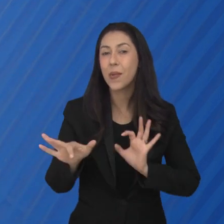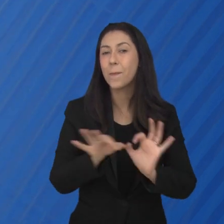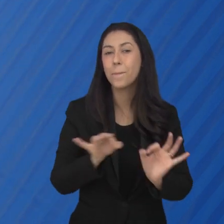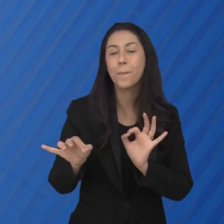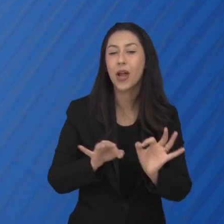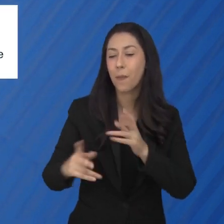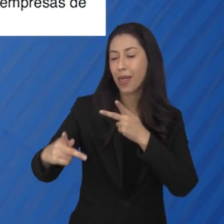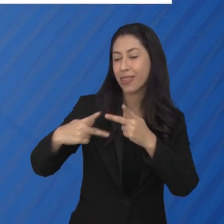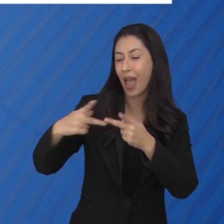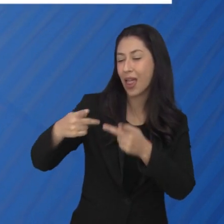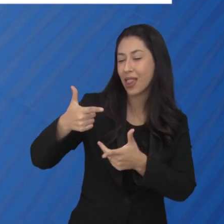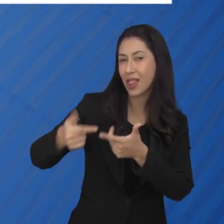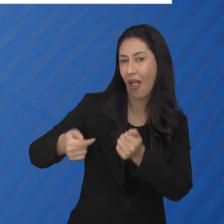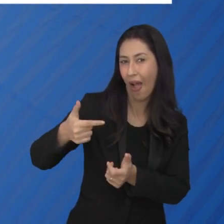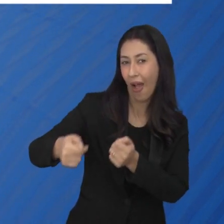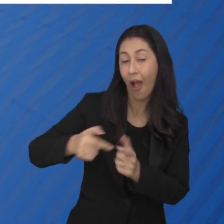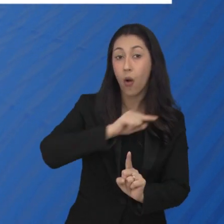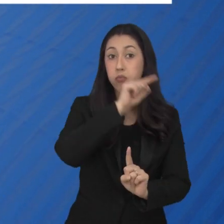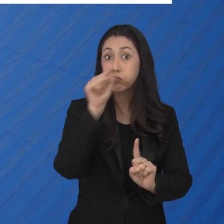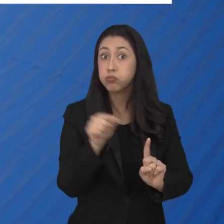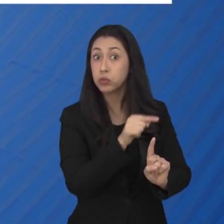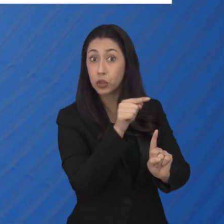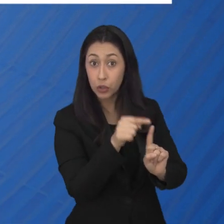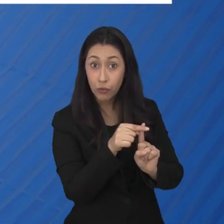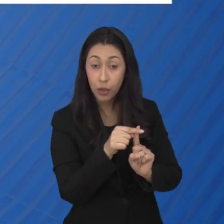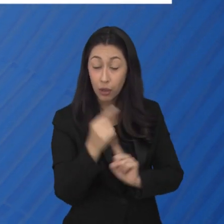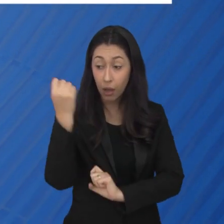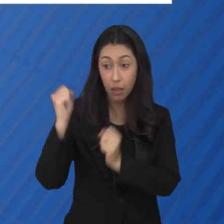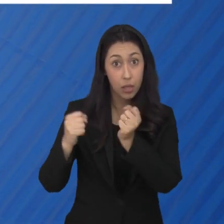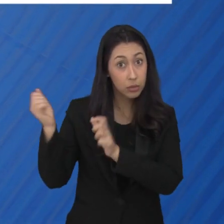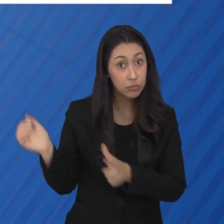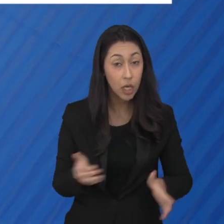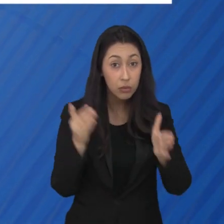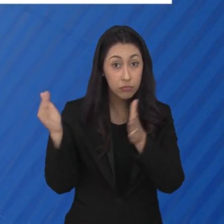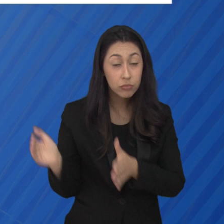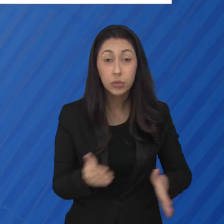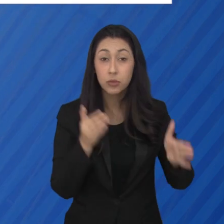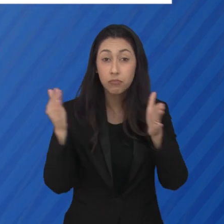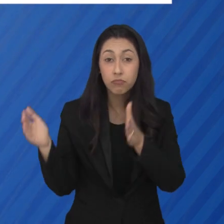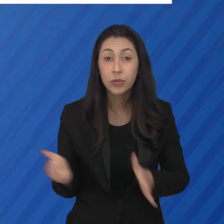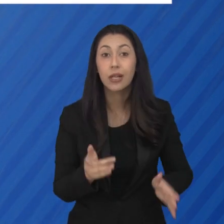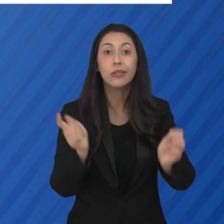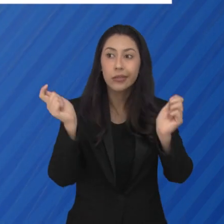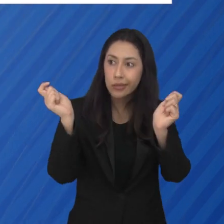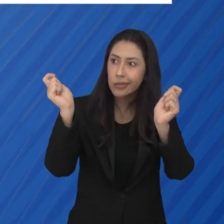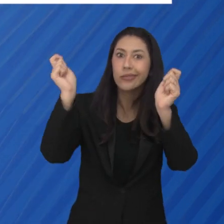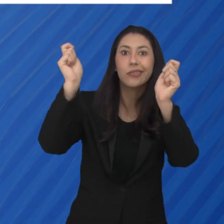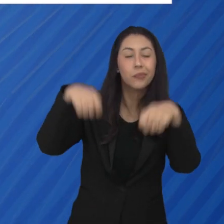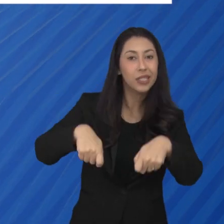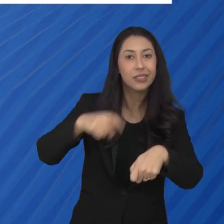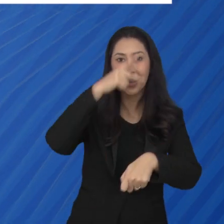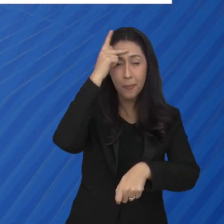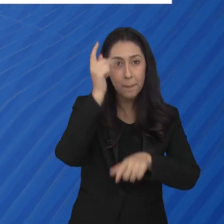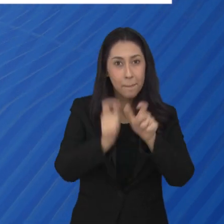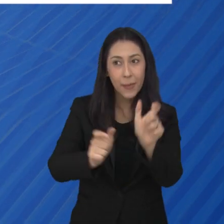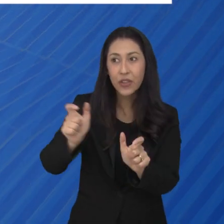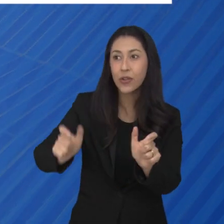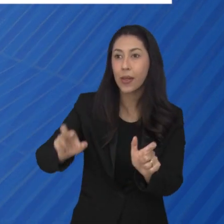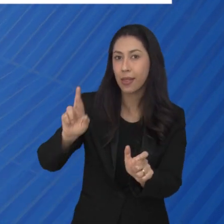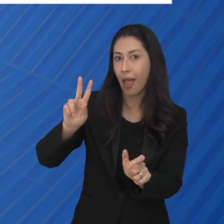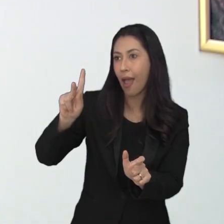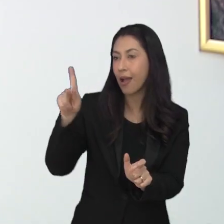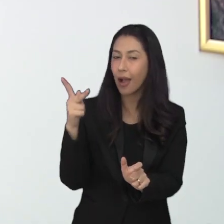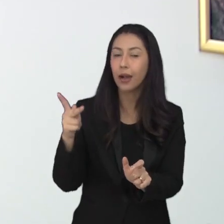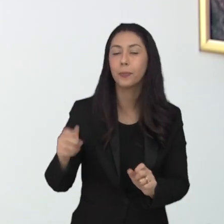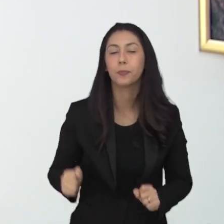Sanja Games. Segundo o parlamentar, o objetivo é contribuir para a indústria e estimular a capacitação de recursos